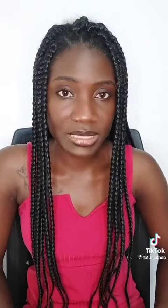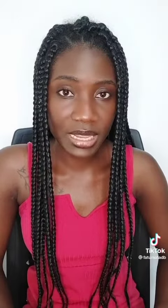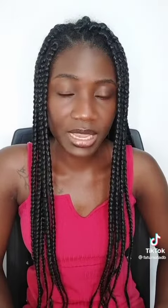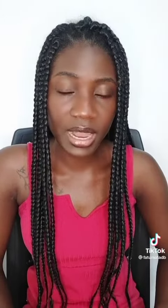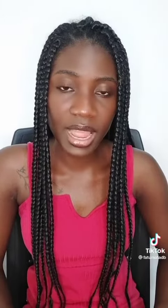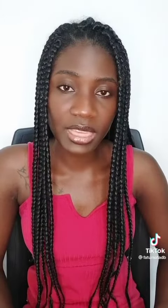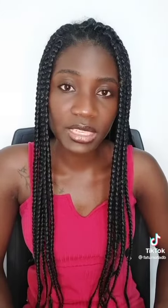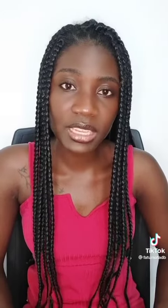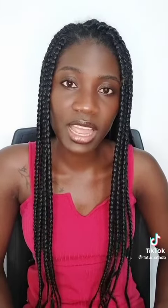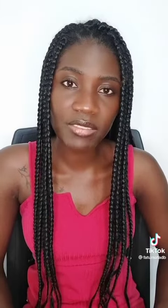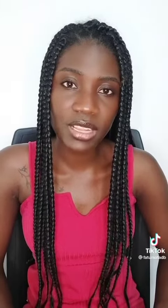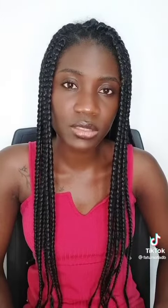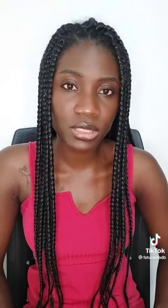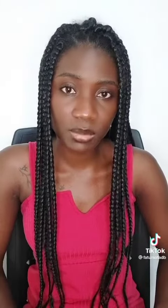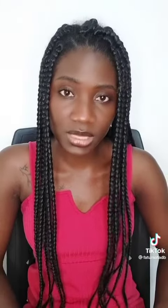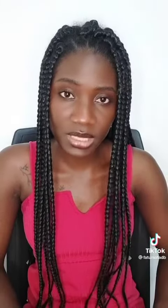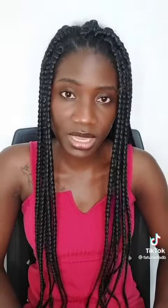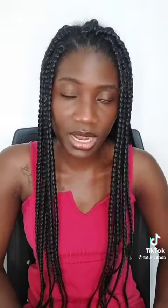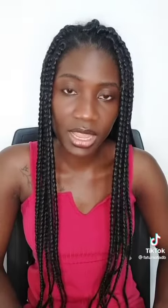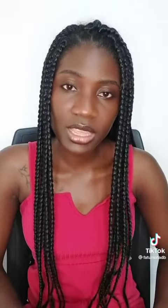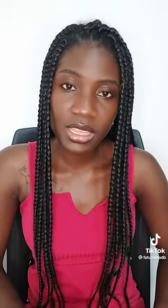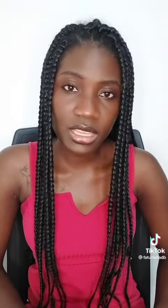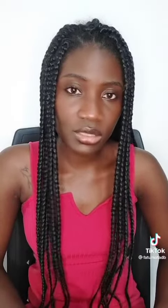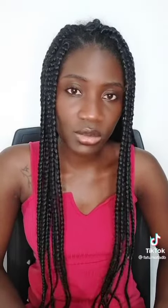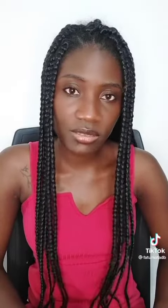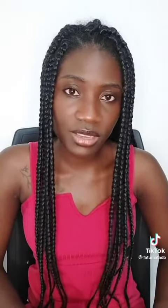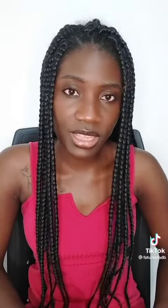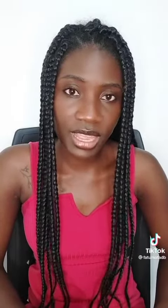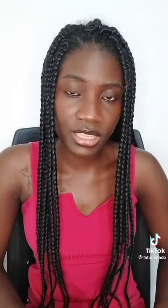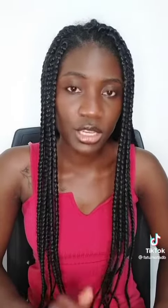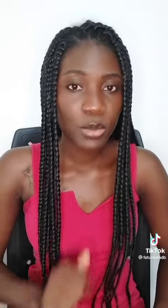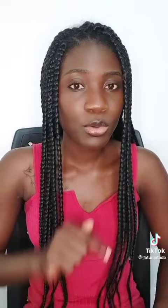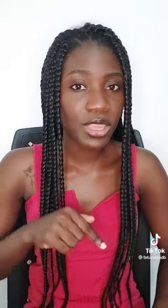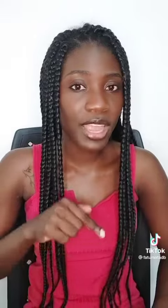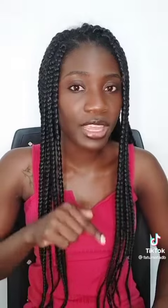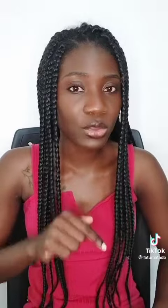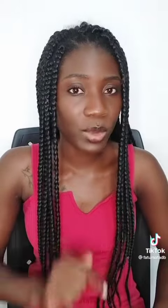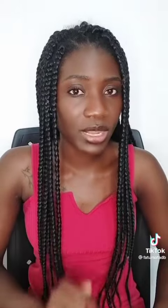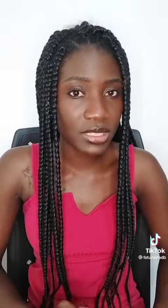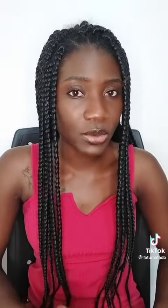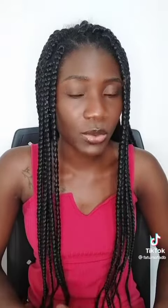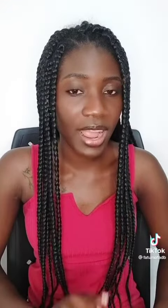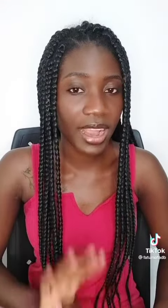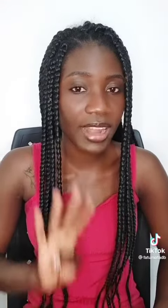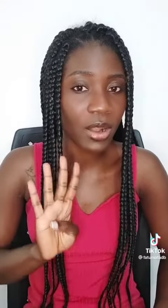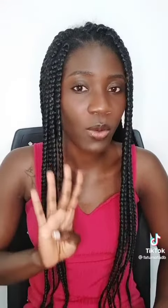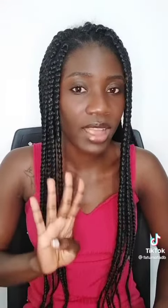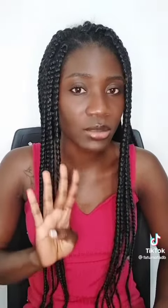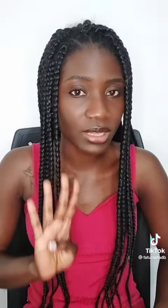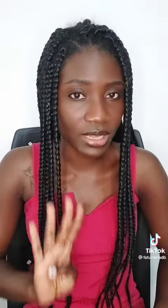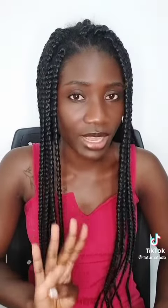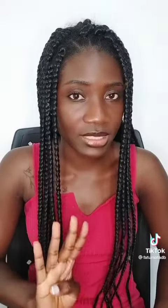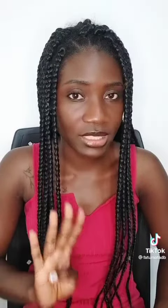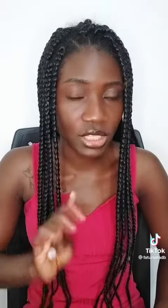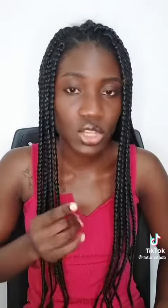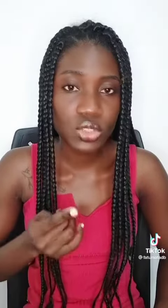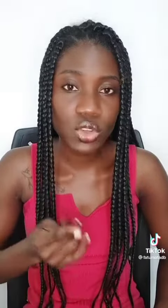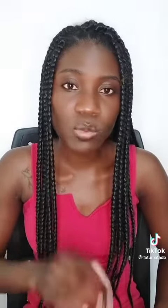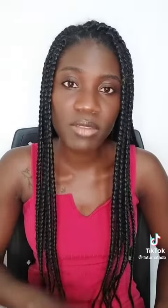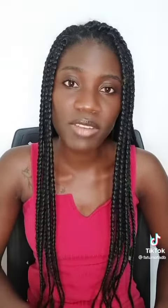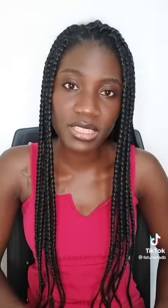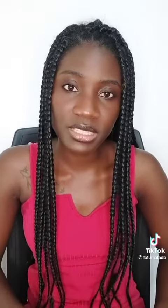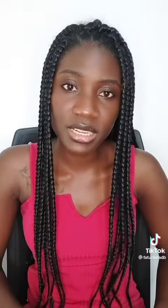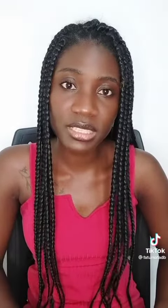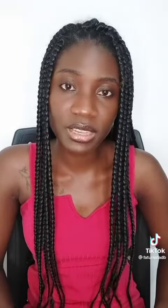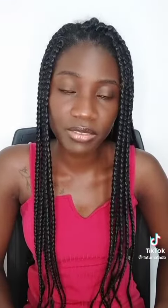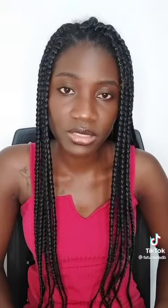população brasileira ache que a África só tem miséria. Isso não é verdade, porque aqui no Brasil, a cada 4 crianças, só